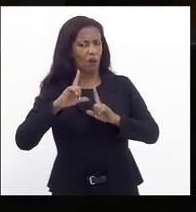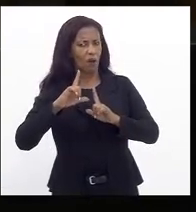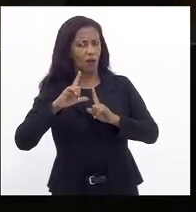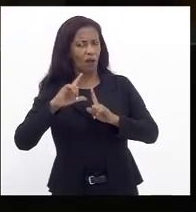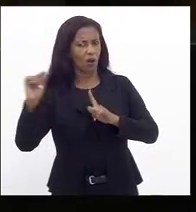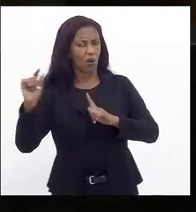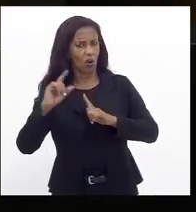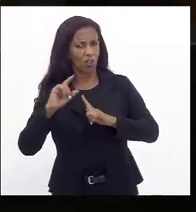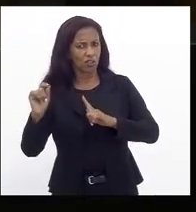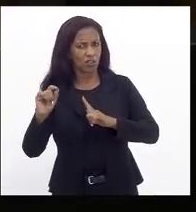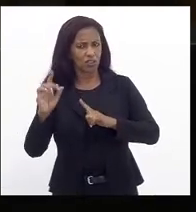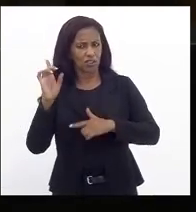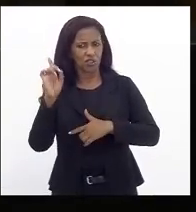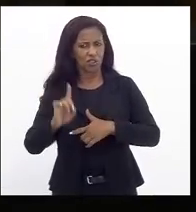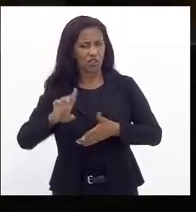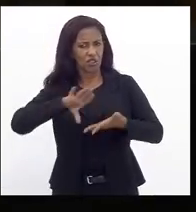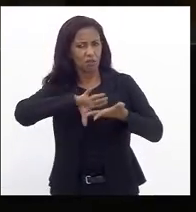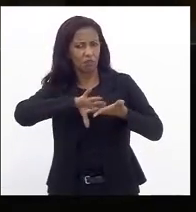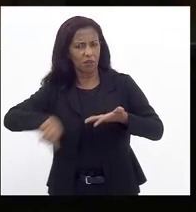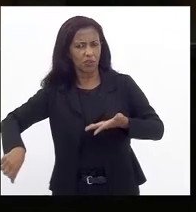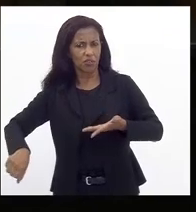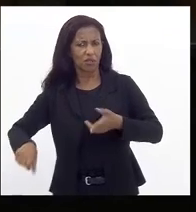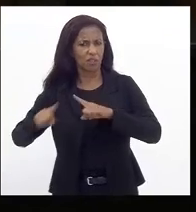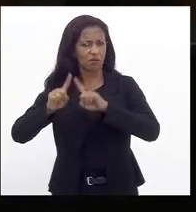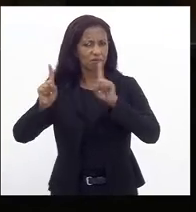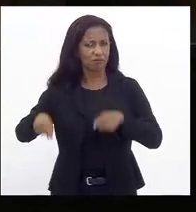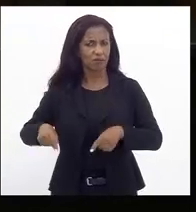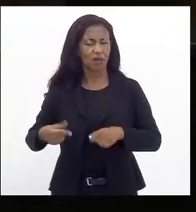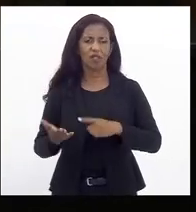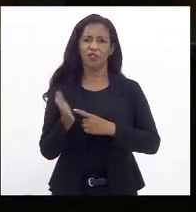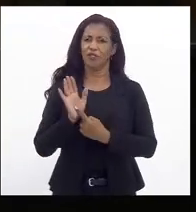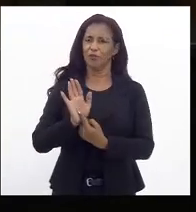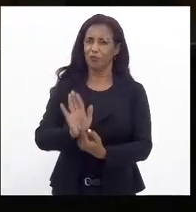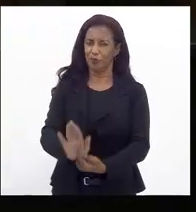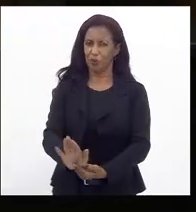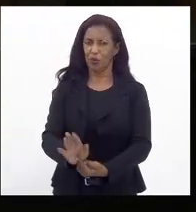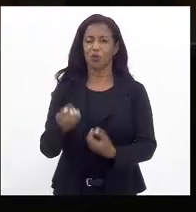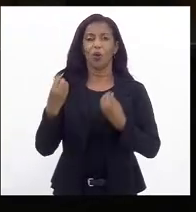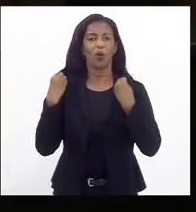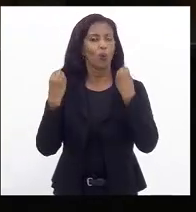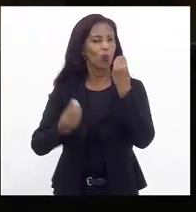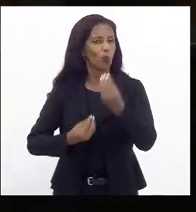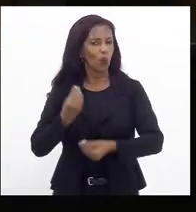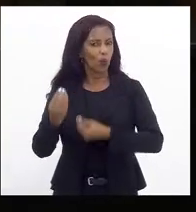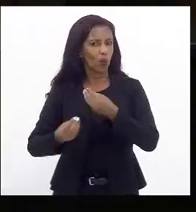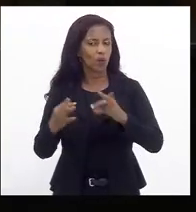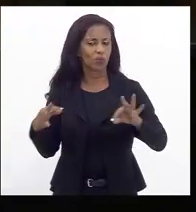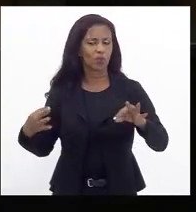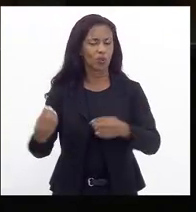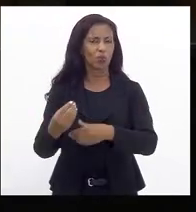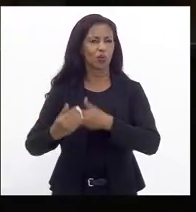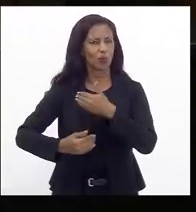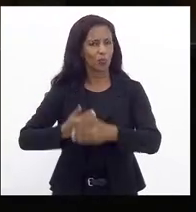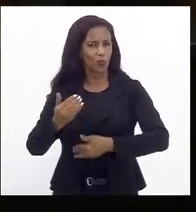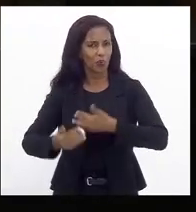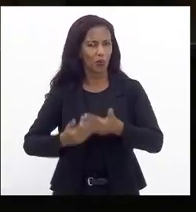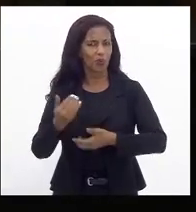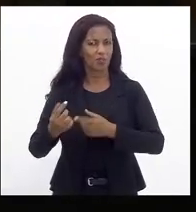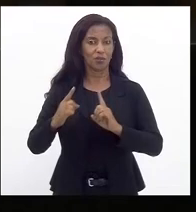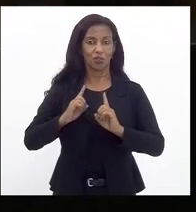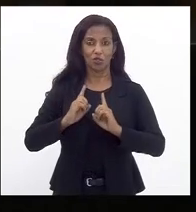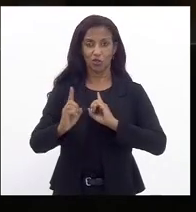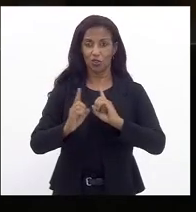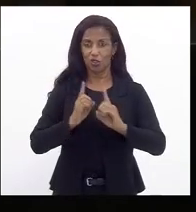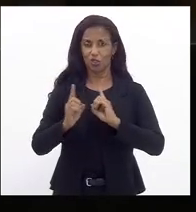de direitos dos Servidores Públicos a gente Demonstra o quanto que todo processo de